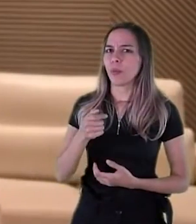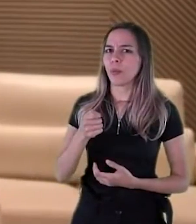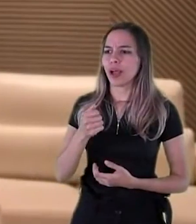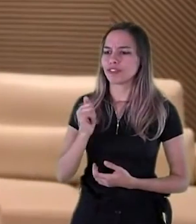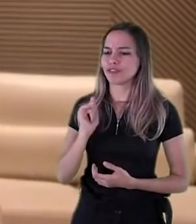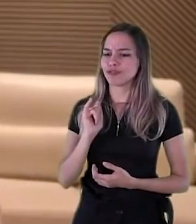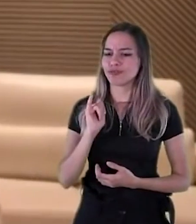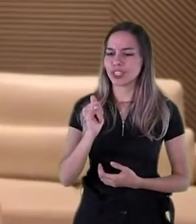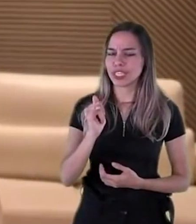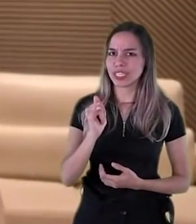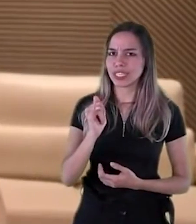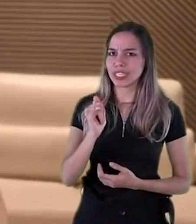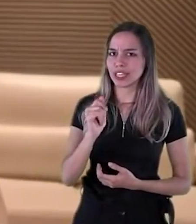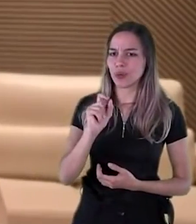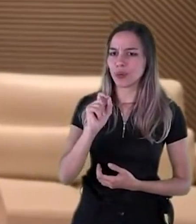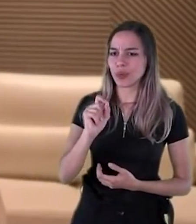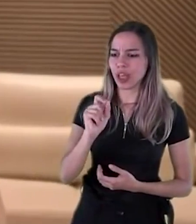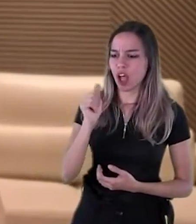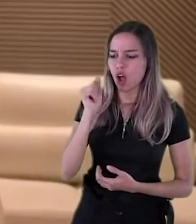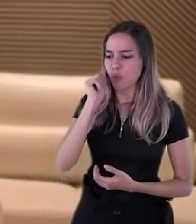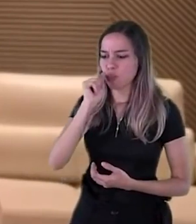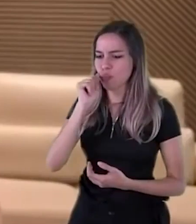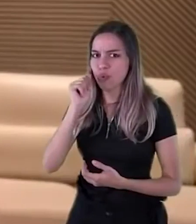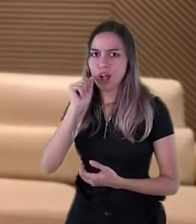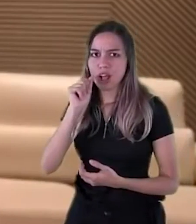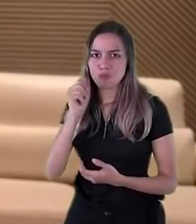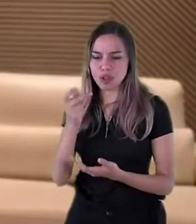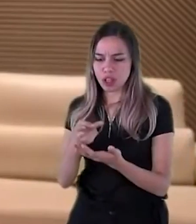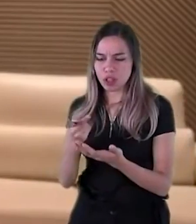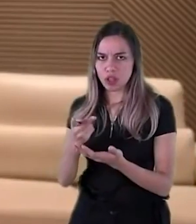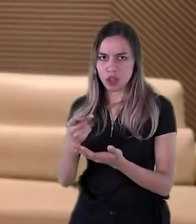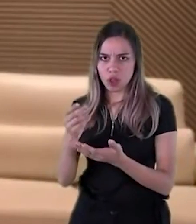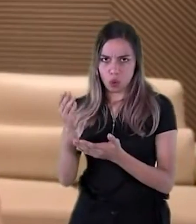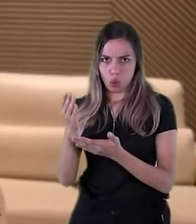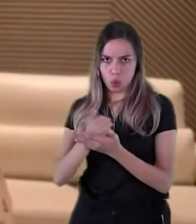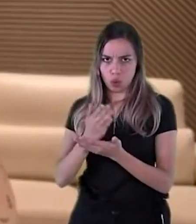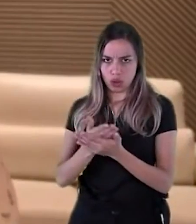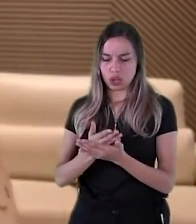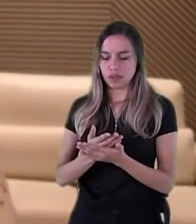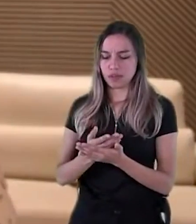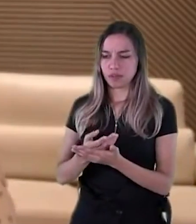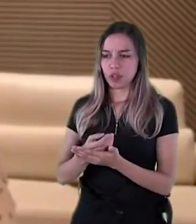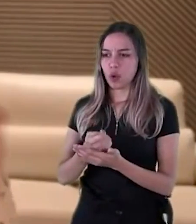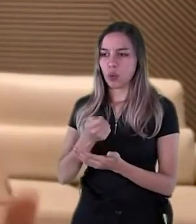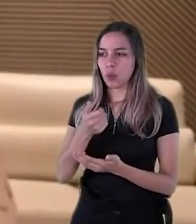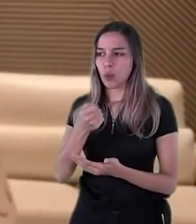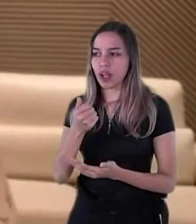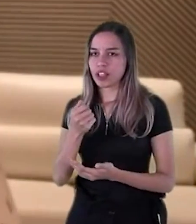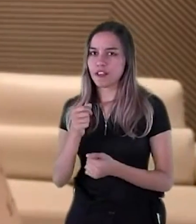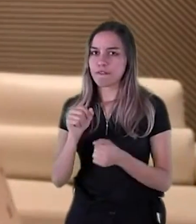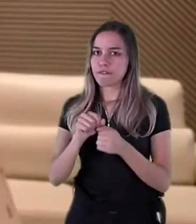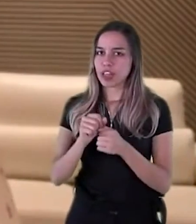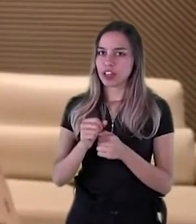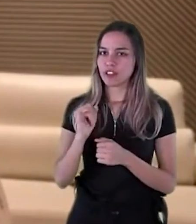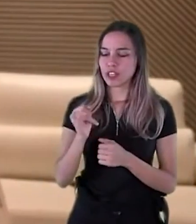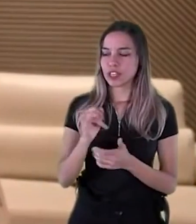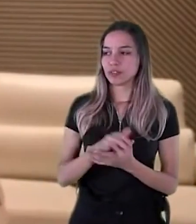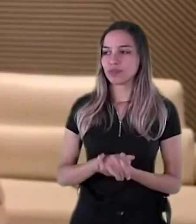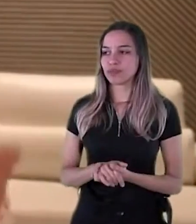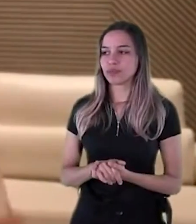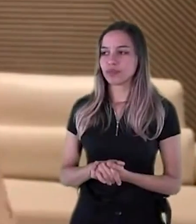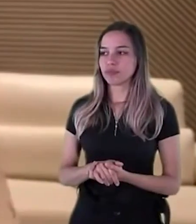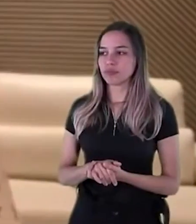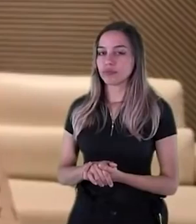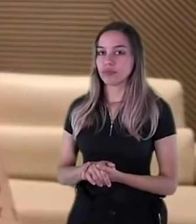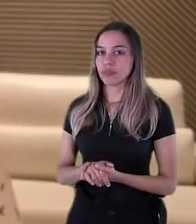Eu coloquei Aldir Blanc, né, com a música Resposta ao Tempo. Para mim é